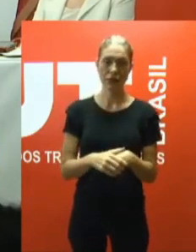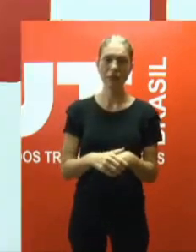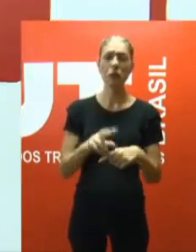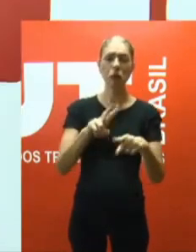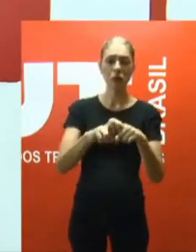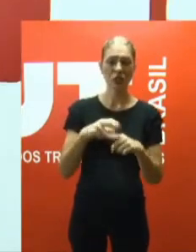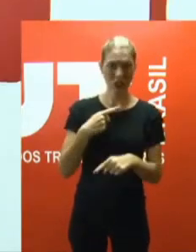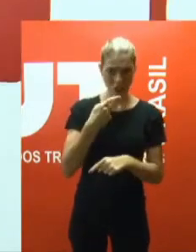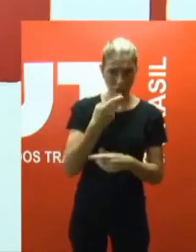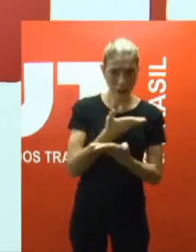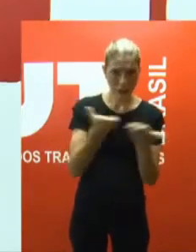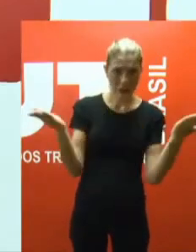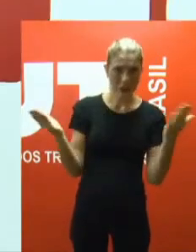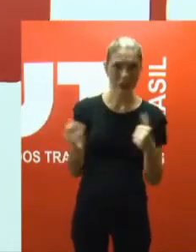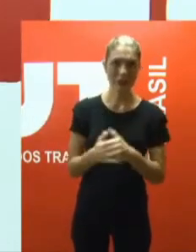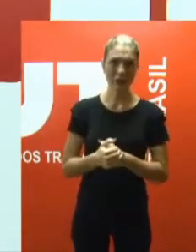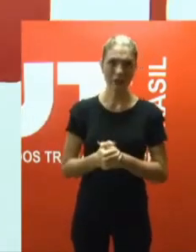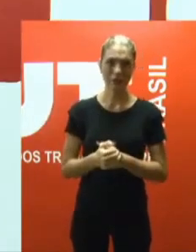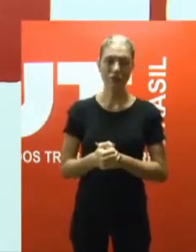dizer...